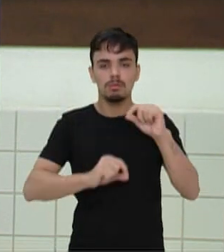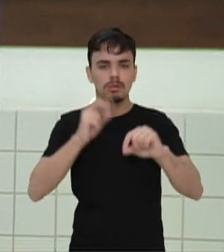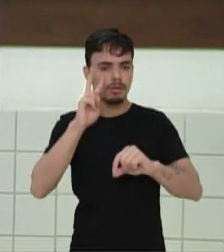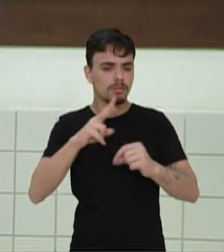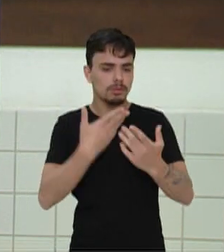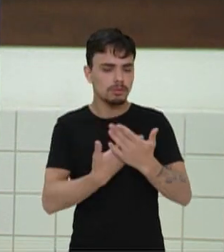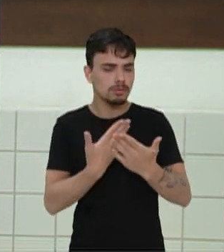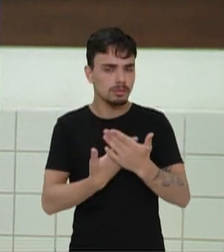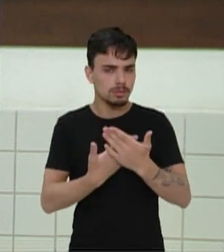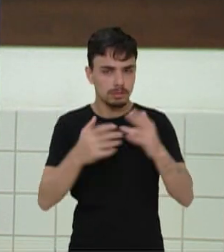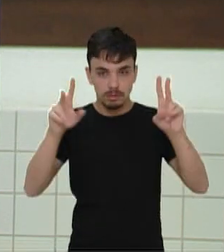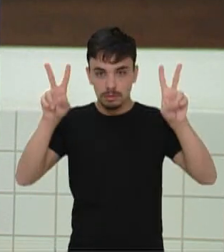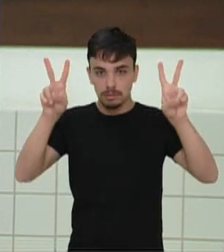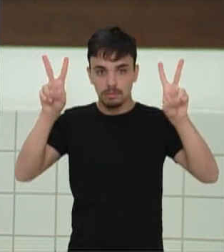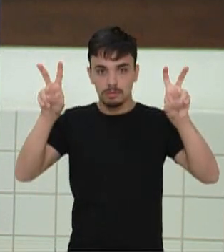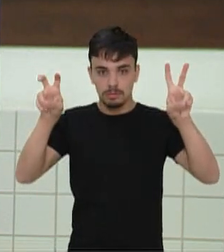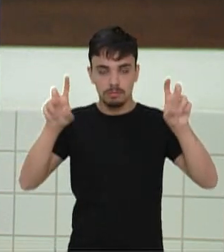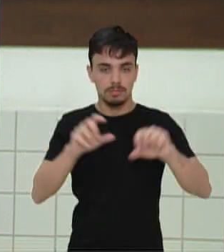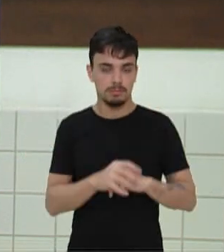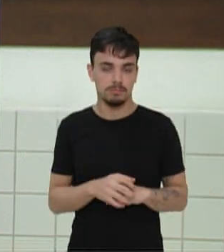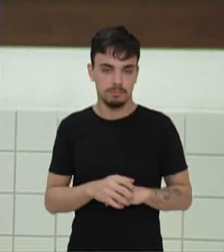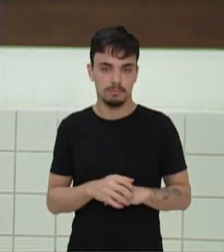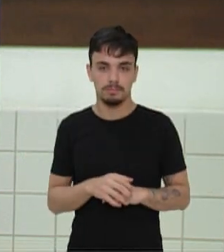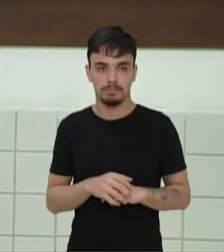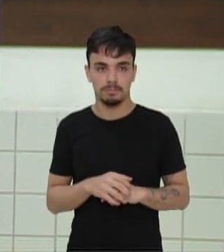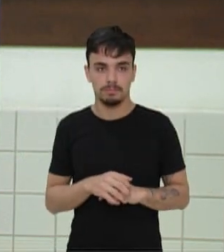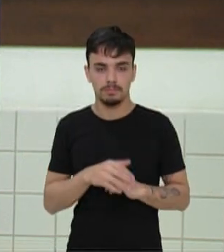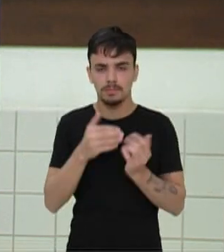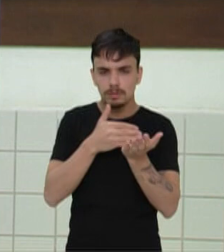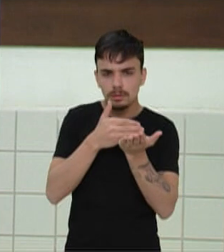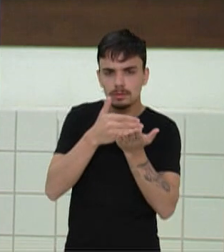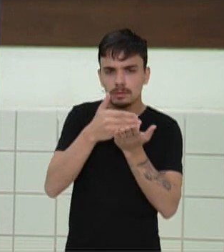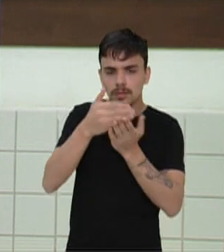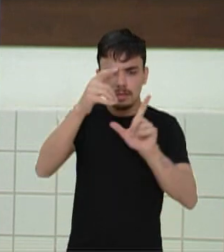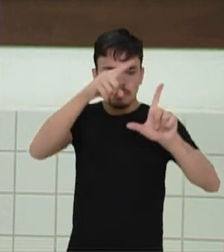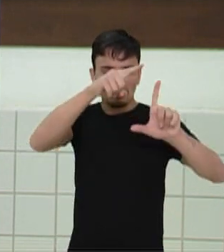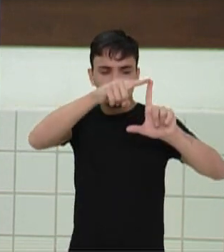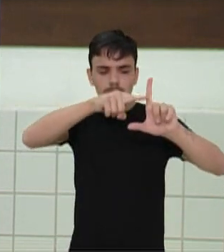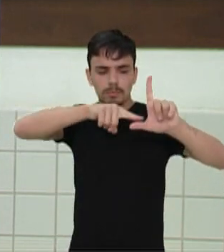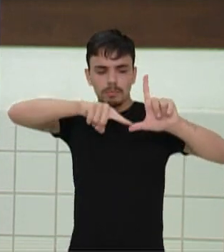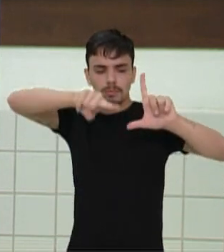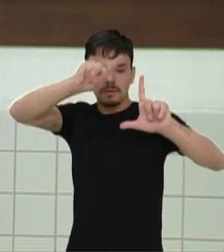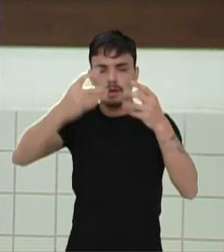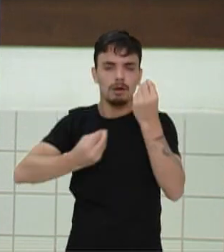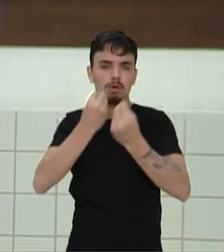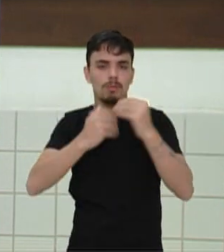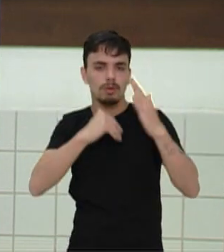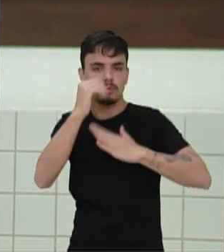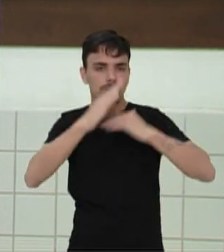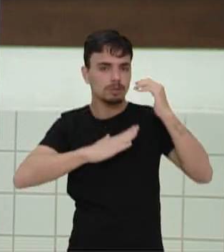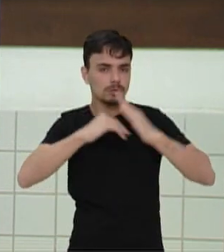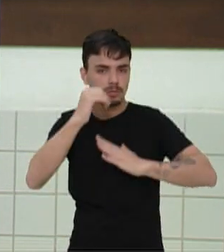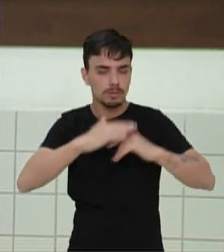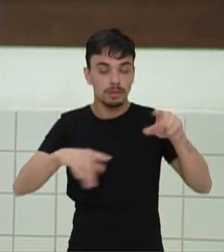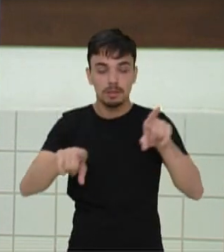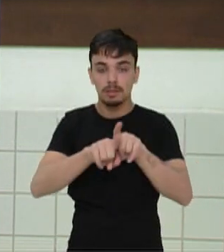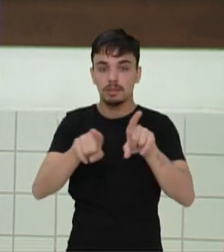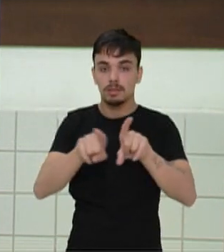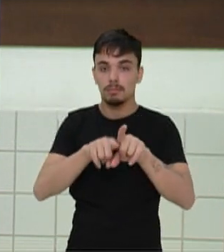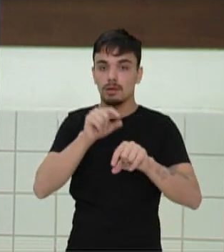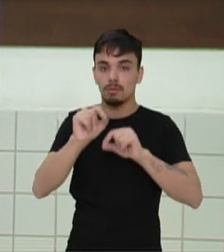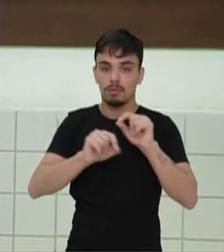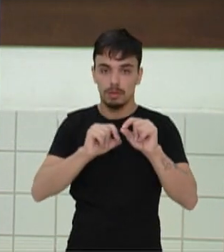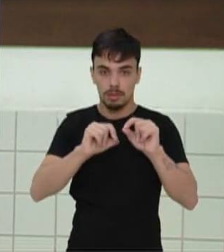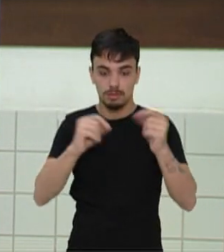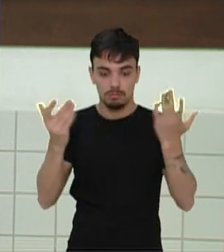foi a parte inicial de vértice, construção do gráfico a partir do vértice. E hoje a gente vai falar de